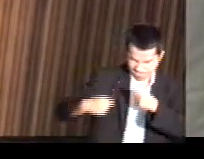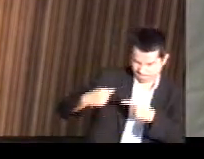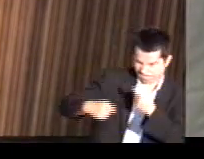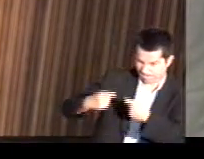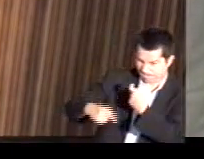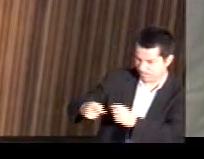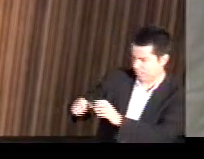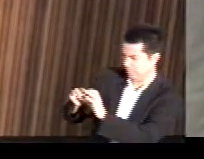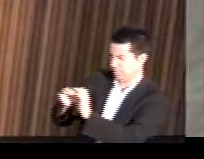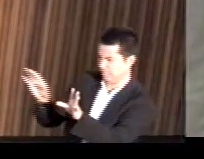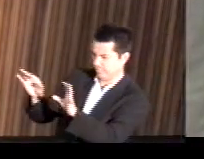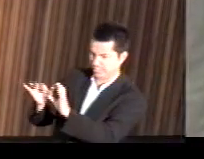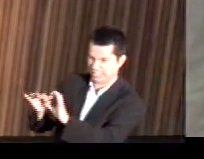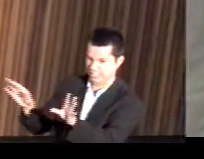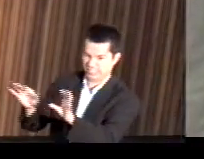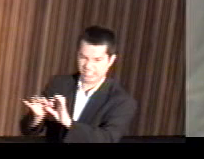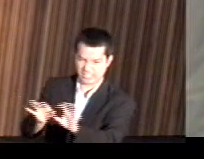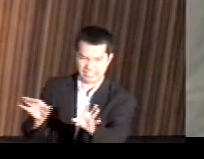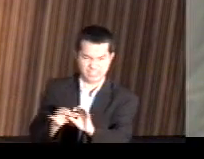os predadores.